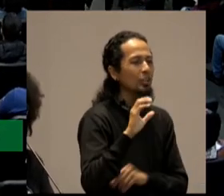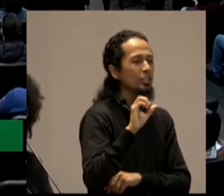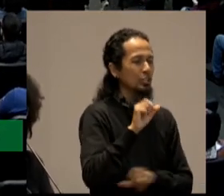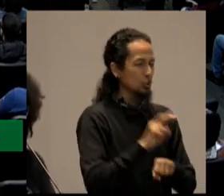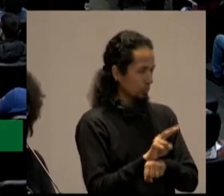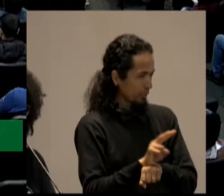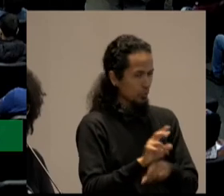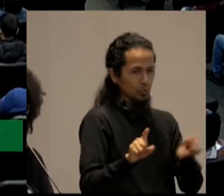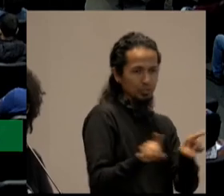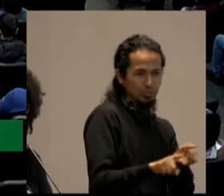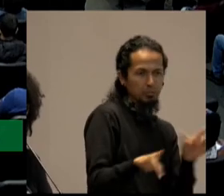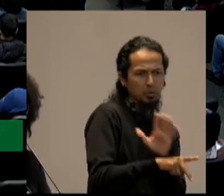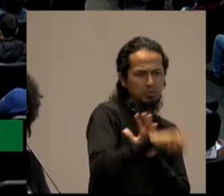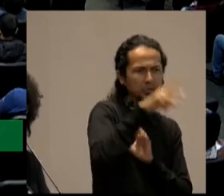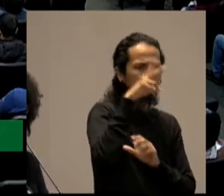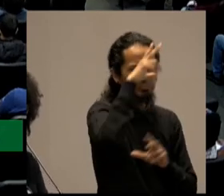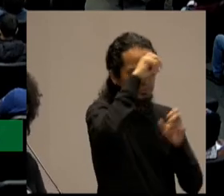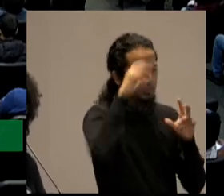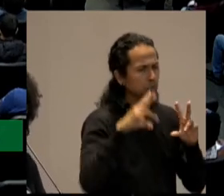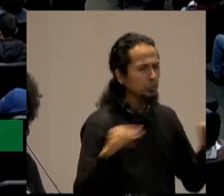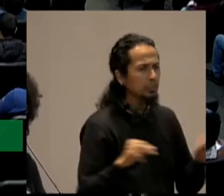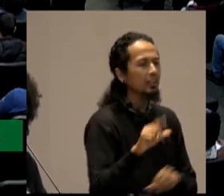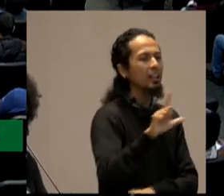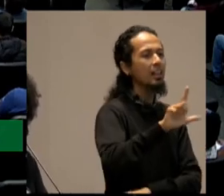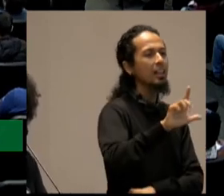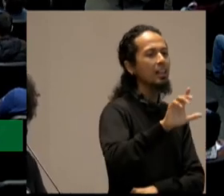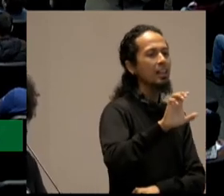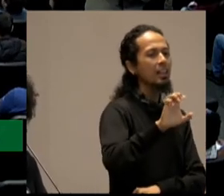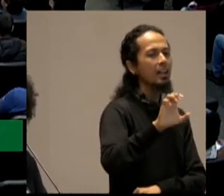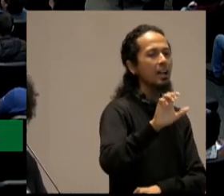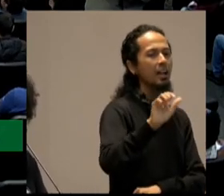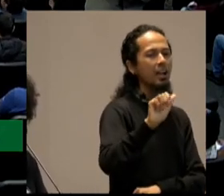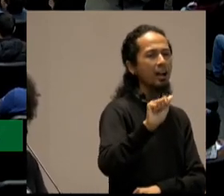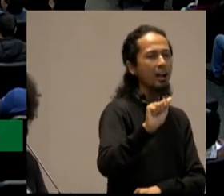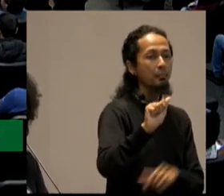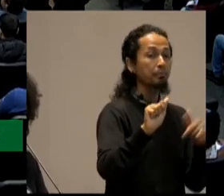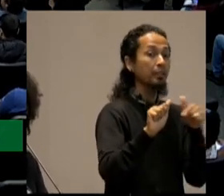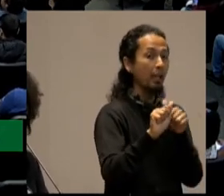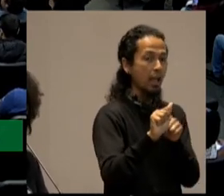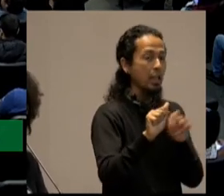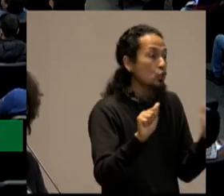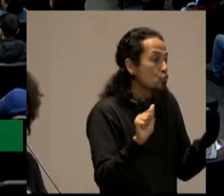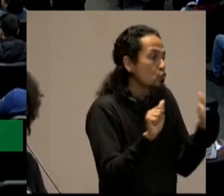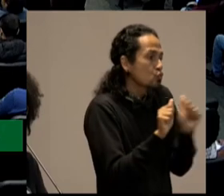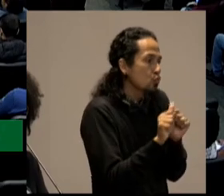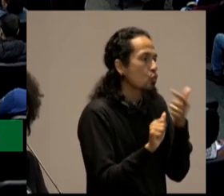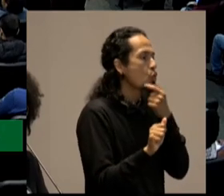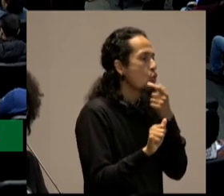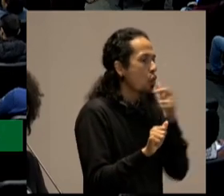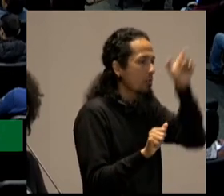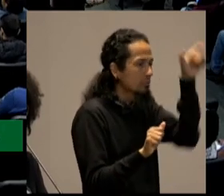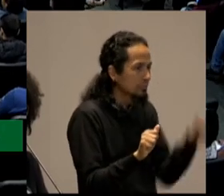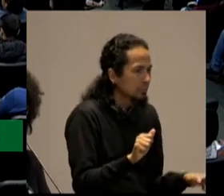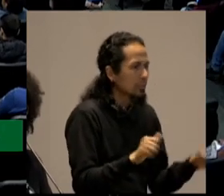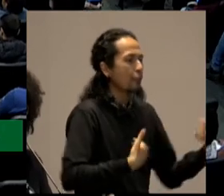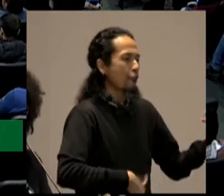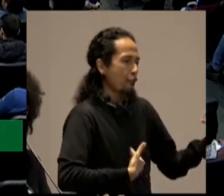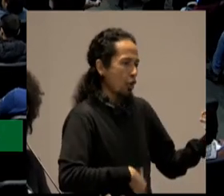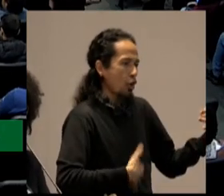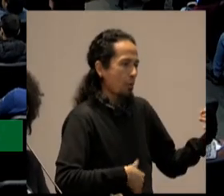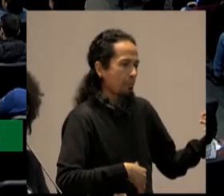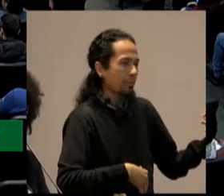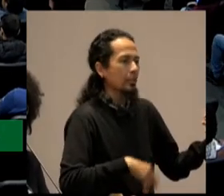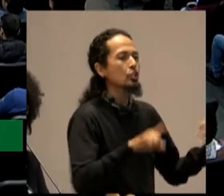Rede Municipal de Ensino, Leia Farias, acompanhada no violão por Du Romão, arranjador e